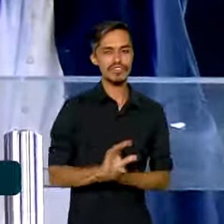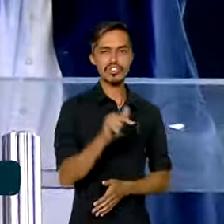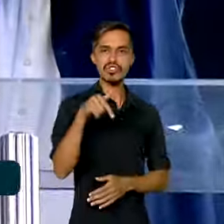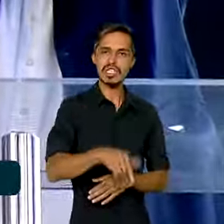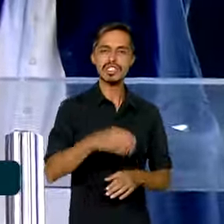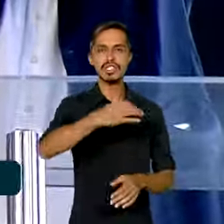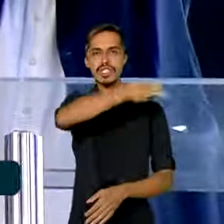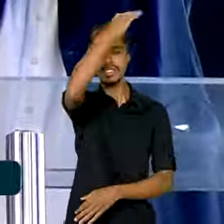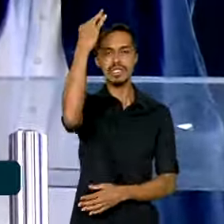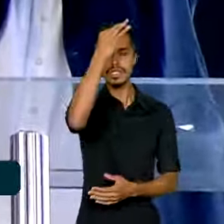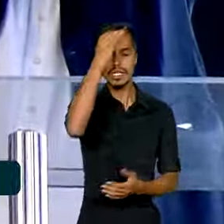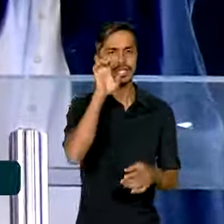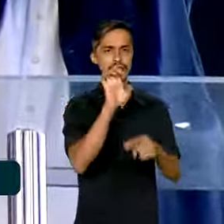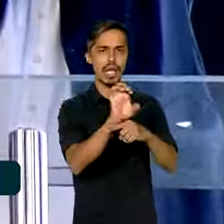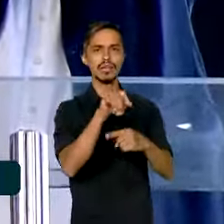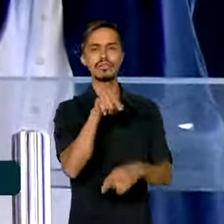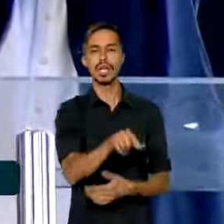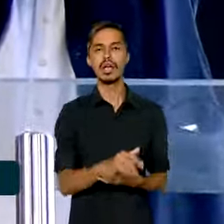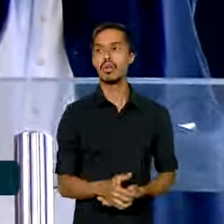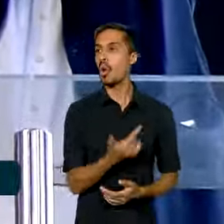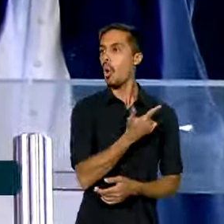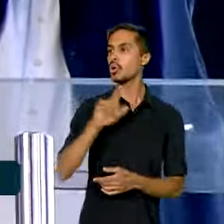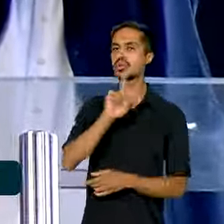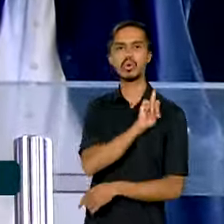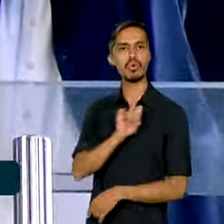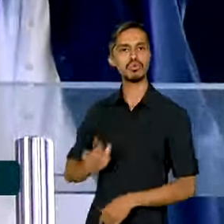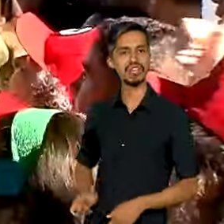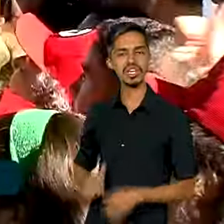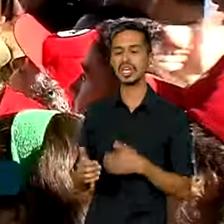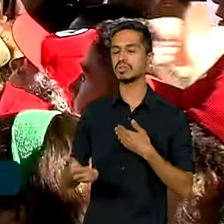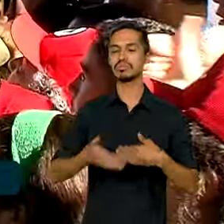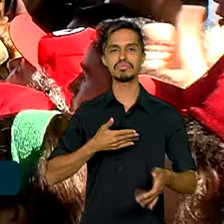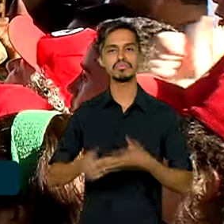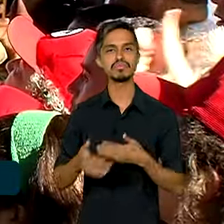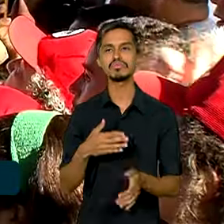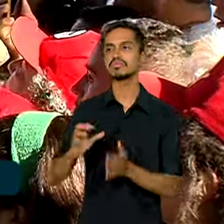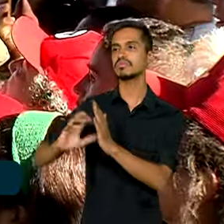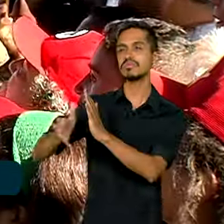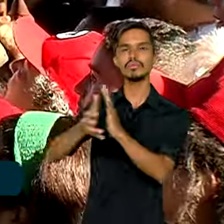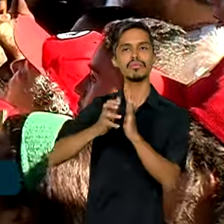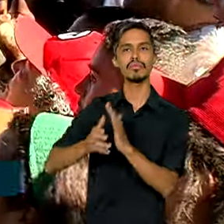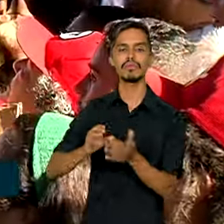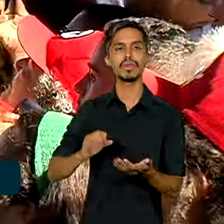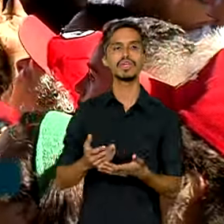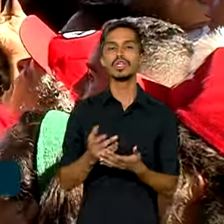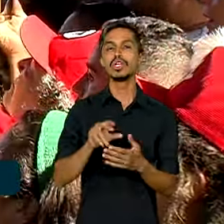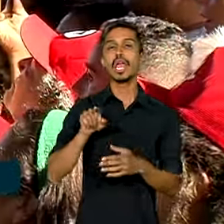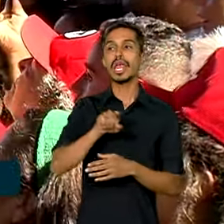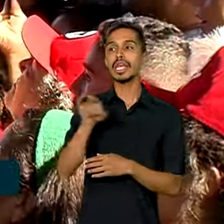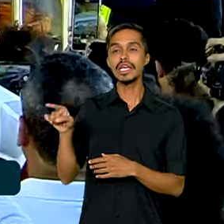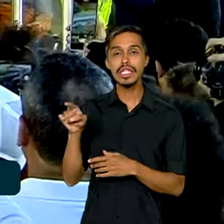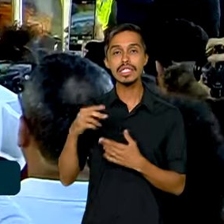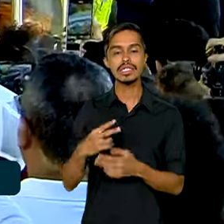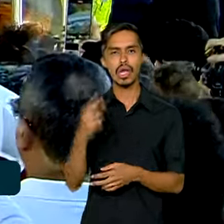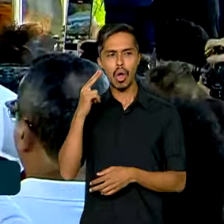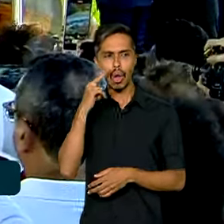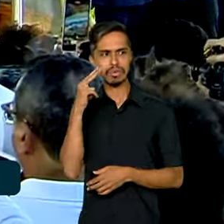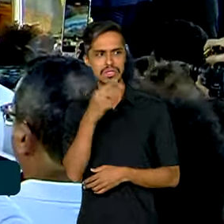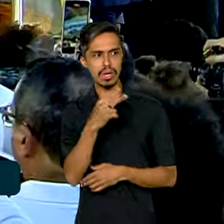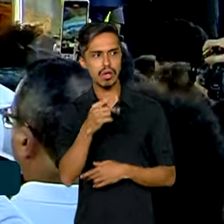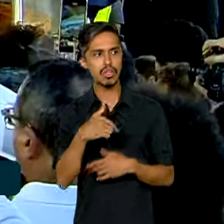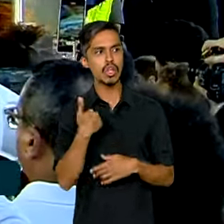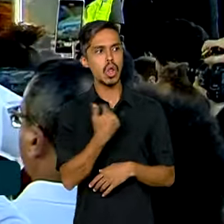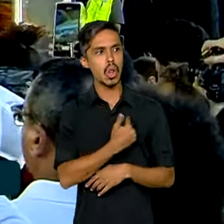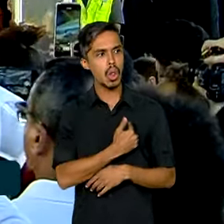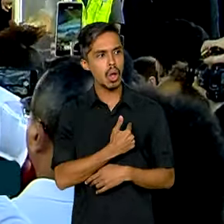estado. Nenhum governador de qualquer partido político que fosse poderia dizer que um dia a gente